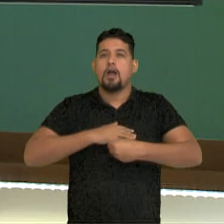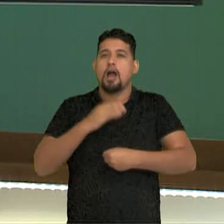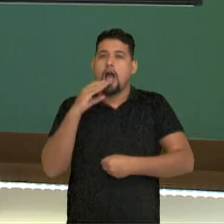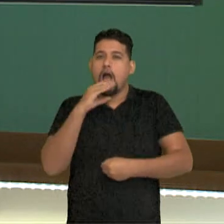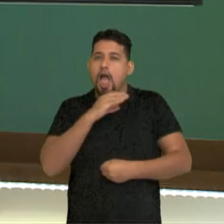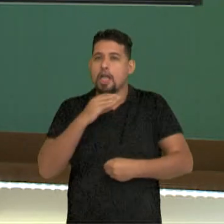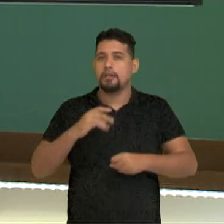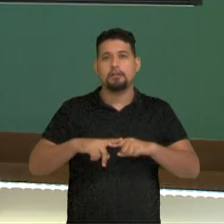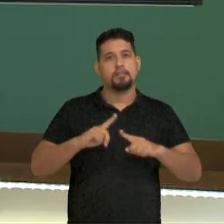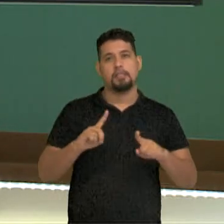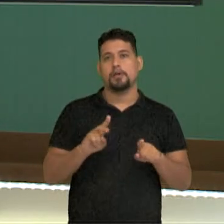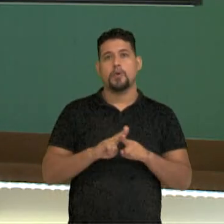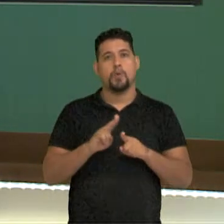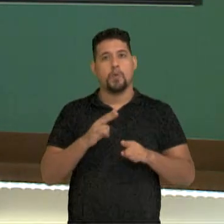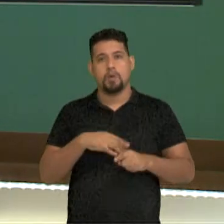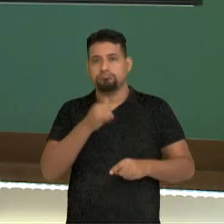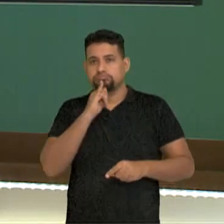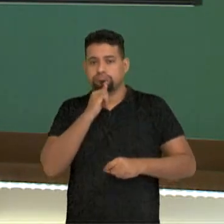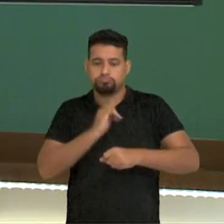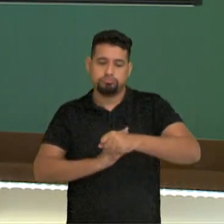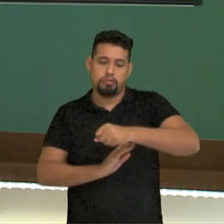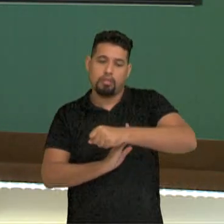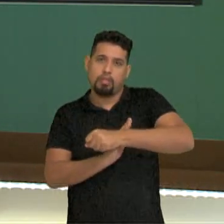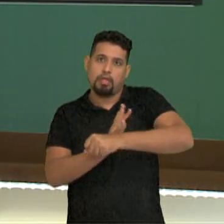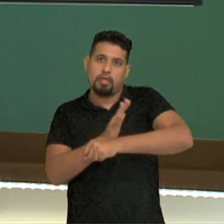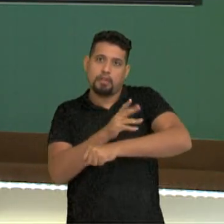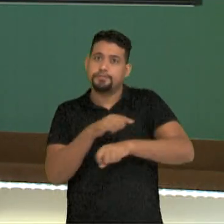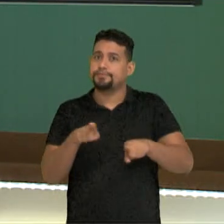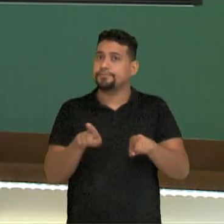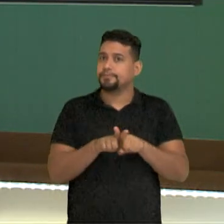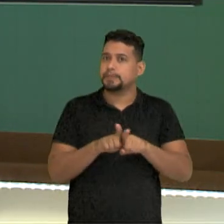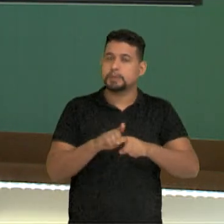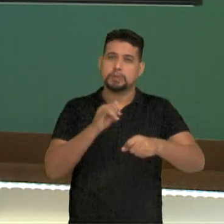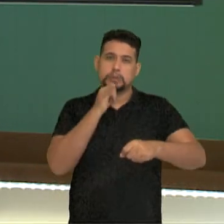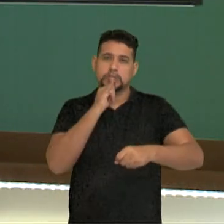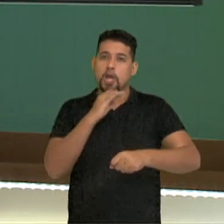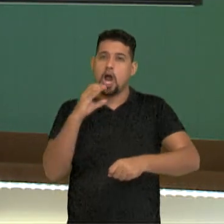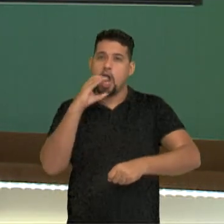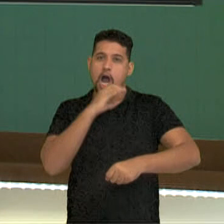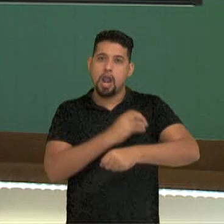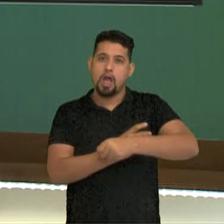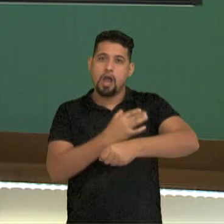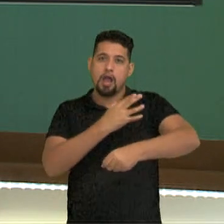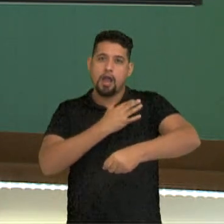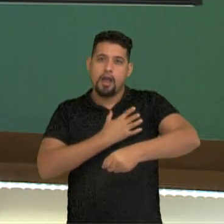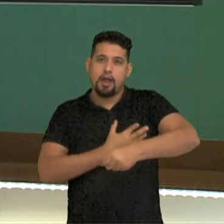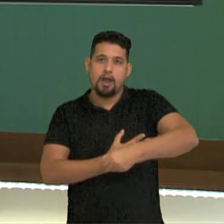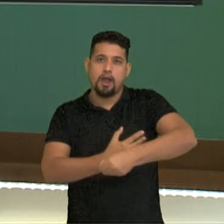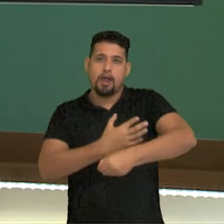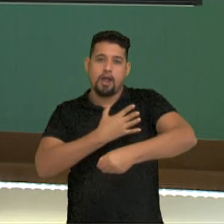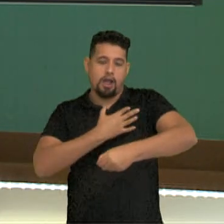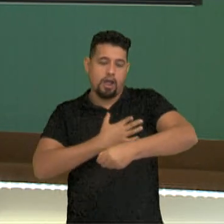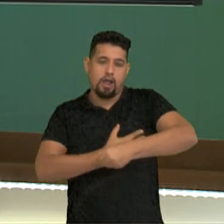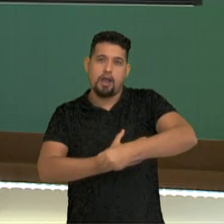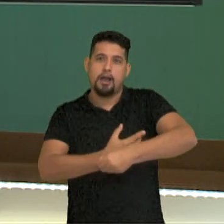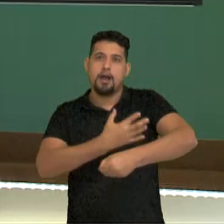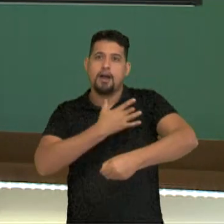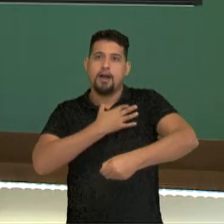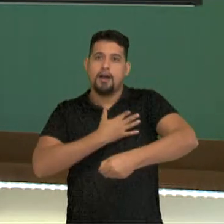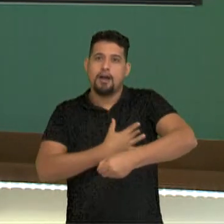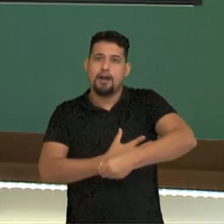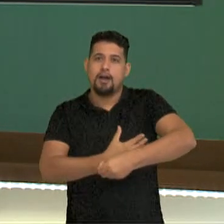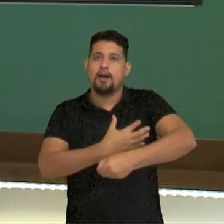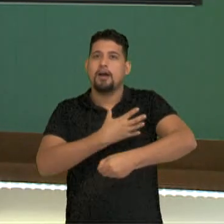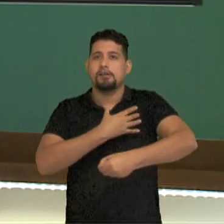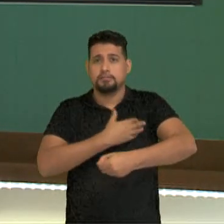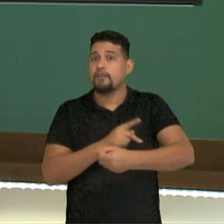passa pelo cobertor e ele, por reflexão, ele bate no cobertor e volta assim aquecendo o seu corpo. Isso,